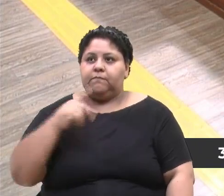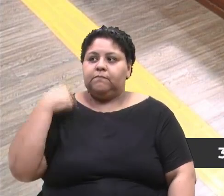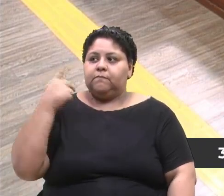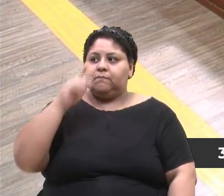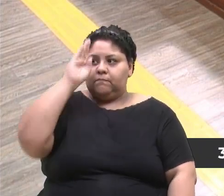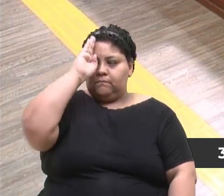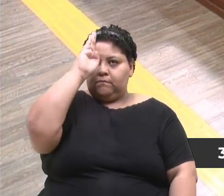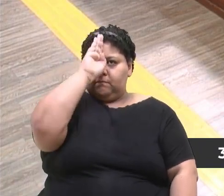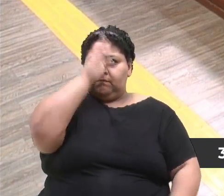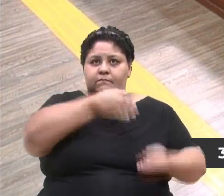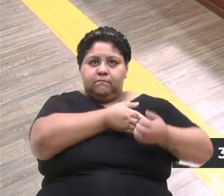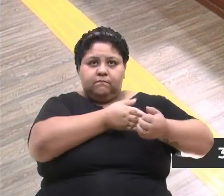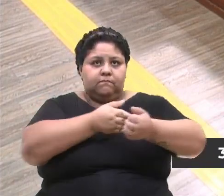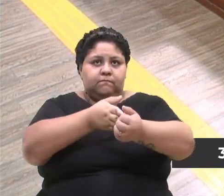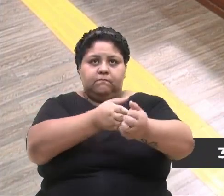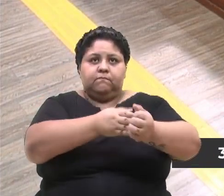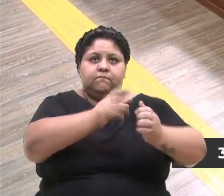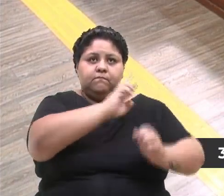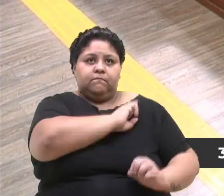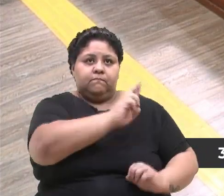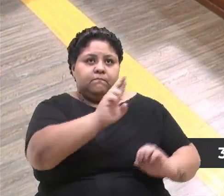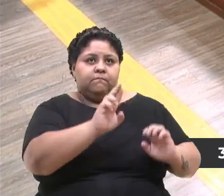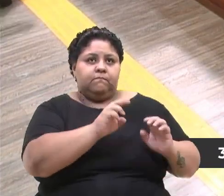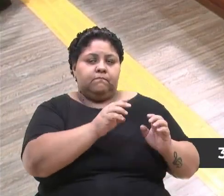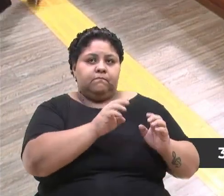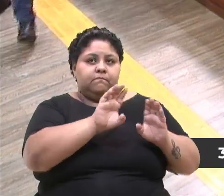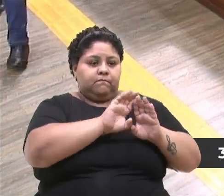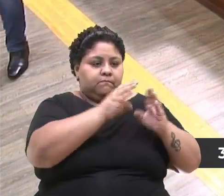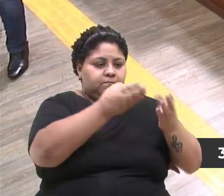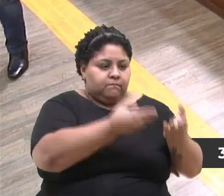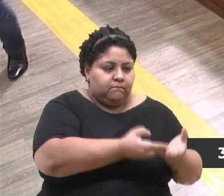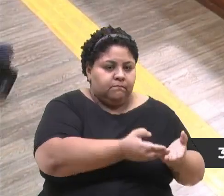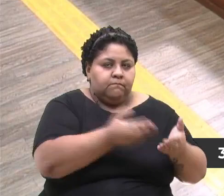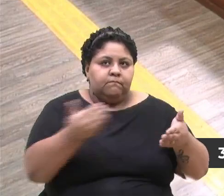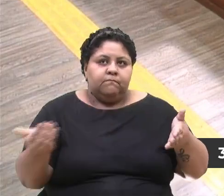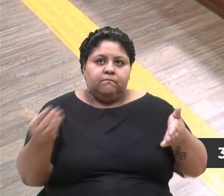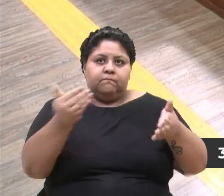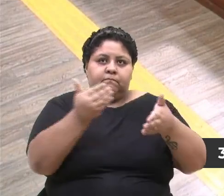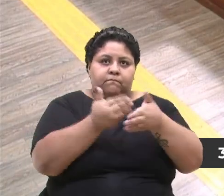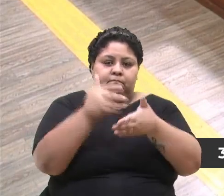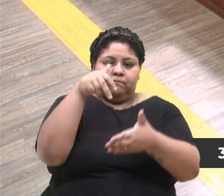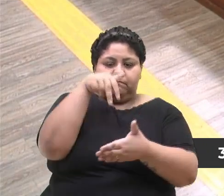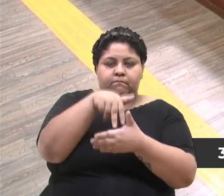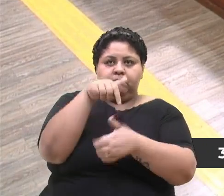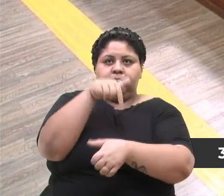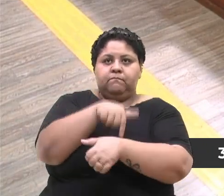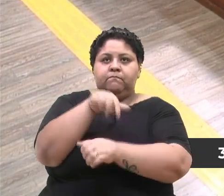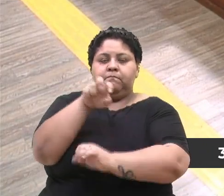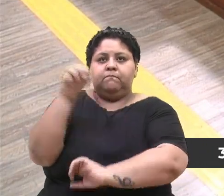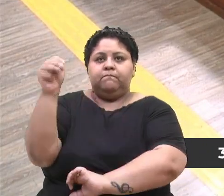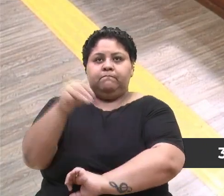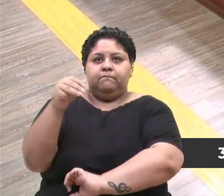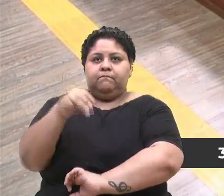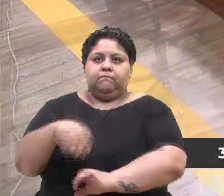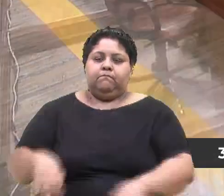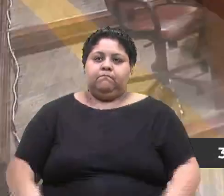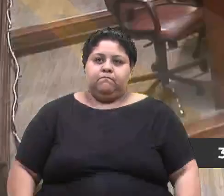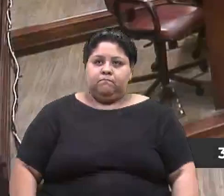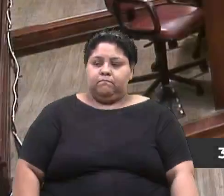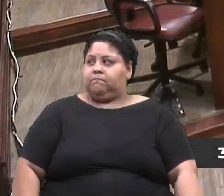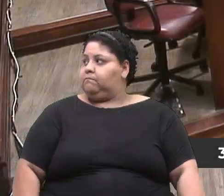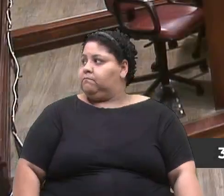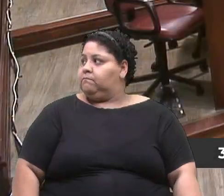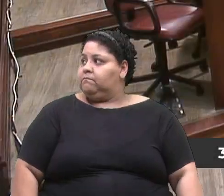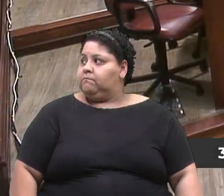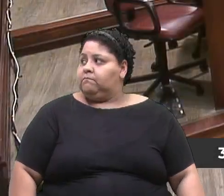acompanha o representante da Comissão do Artesanato Caxiense, a Comarc, até a tribuna pelo tempo de até 5 minutos.